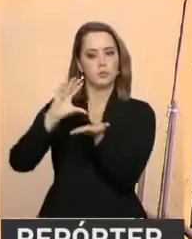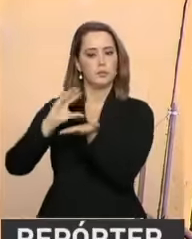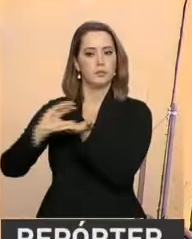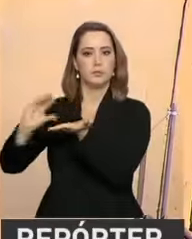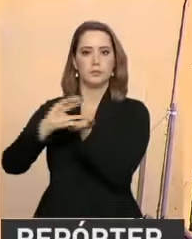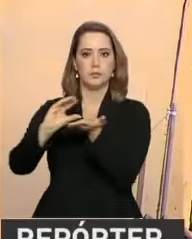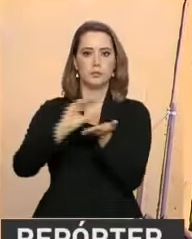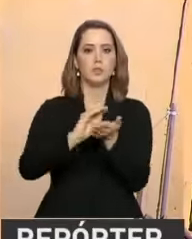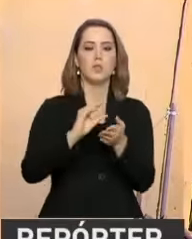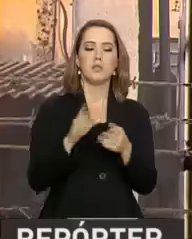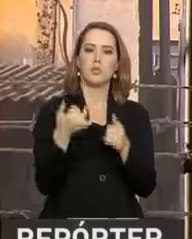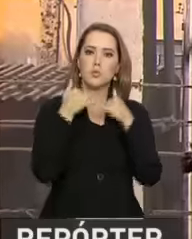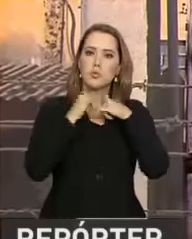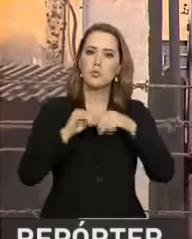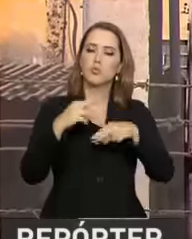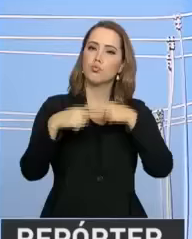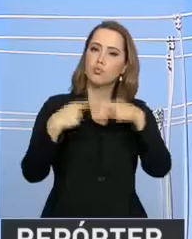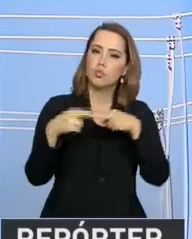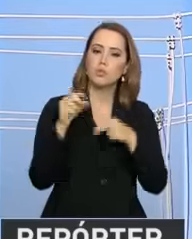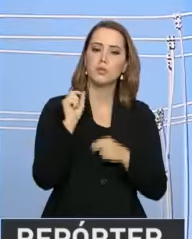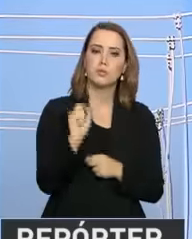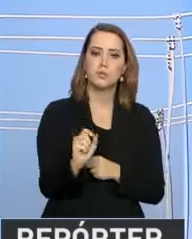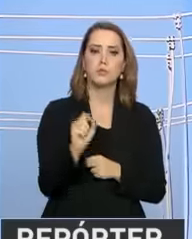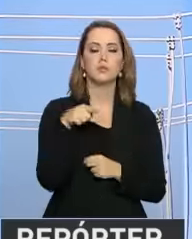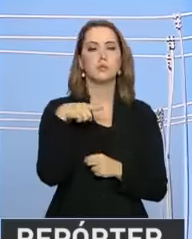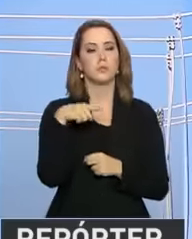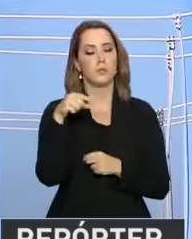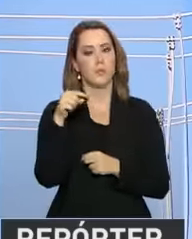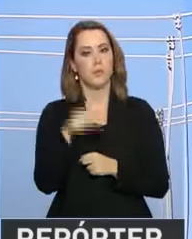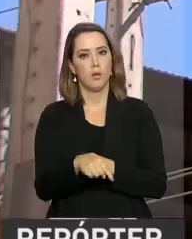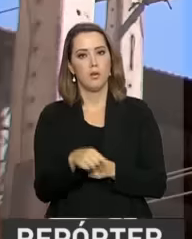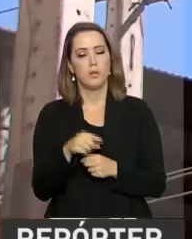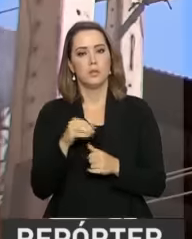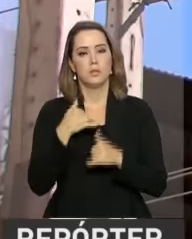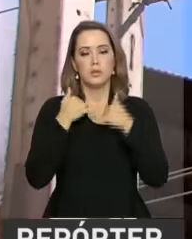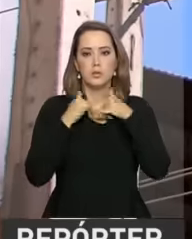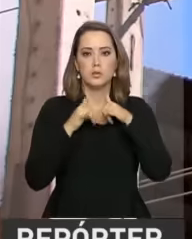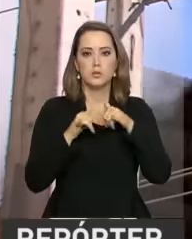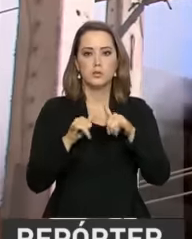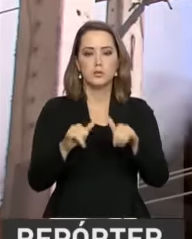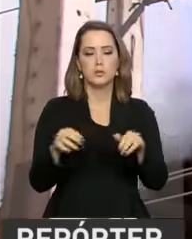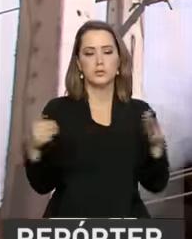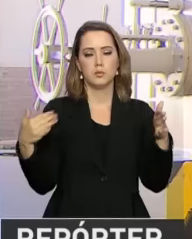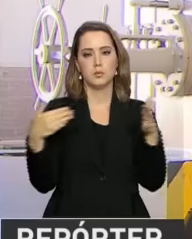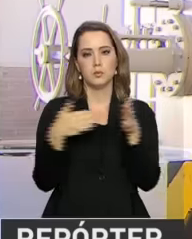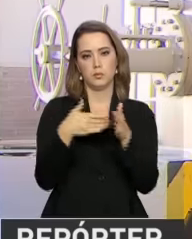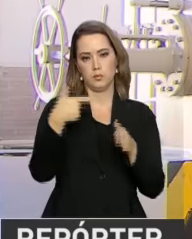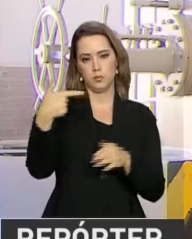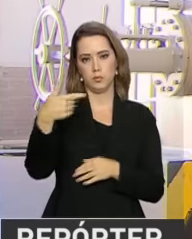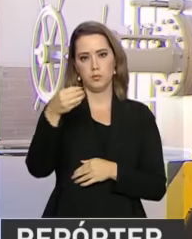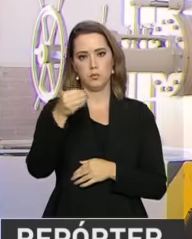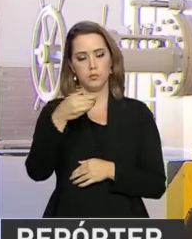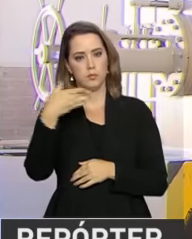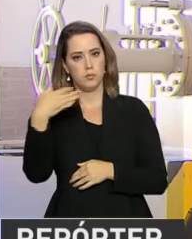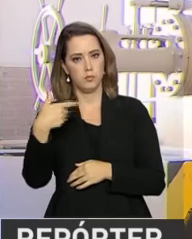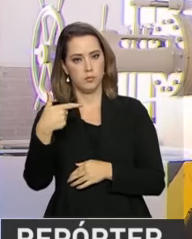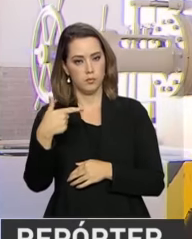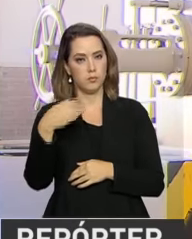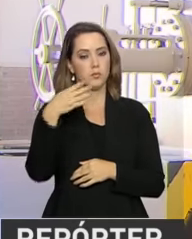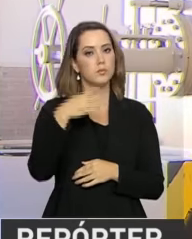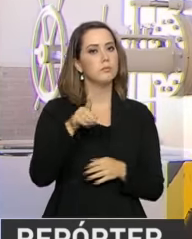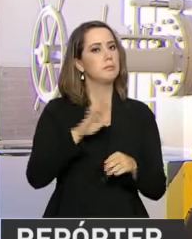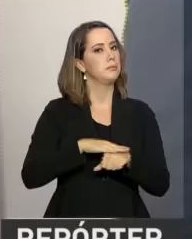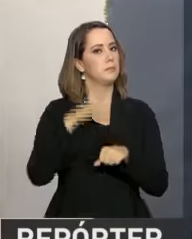269 bilhões de reais previstos para serem investidos na matriz energética até 2024 mas da